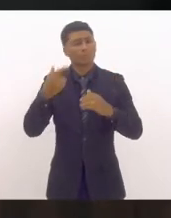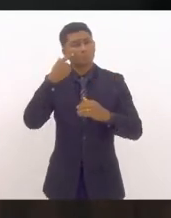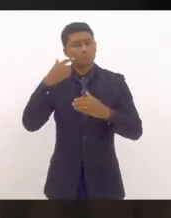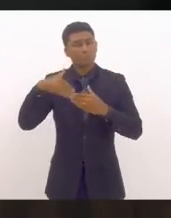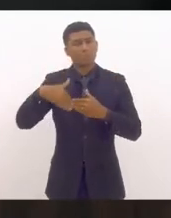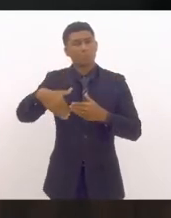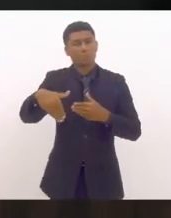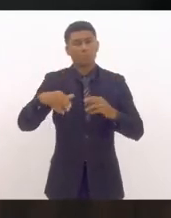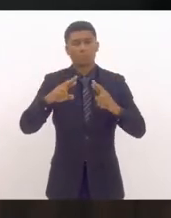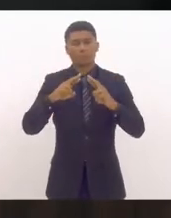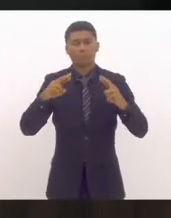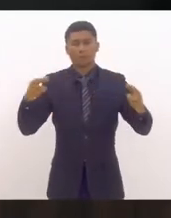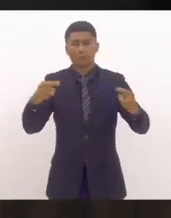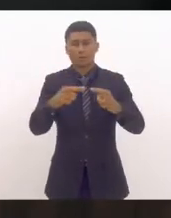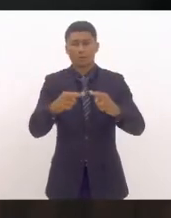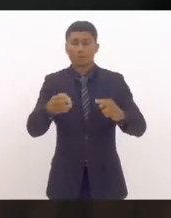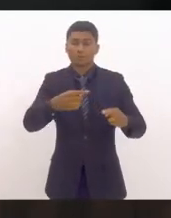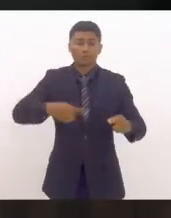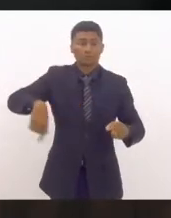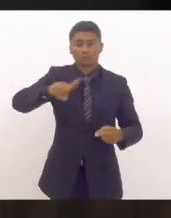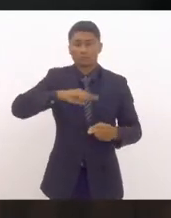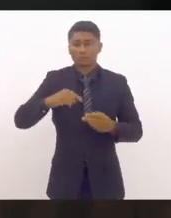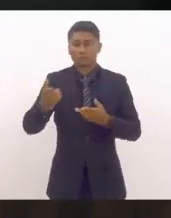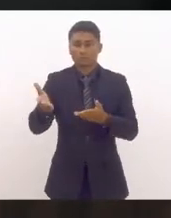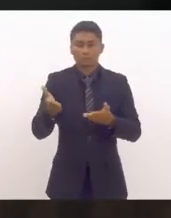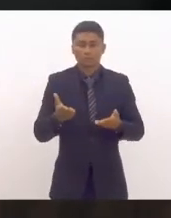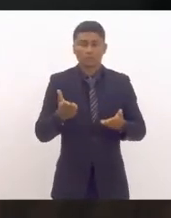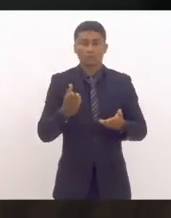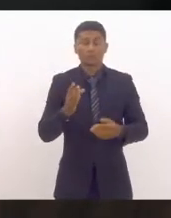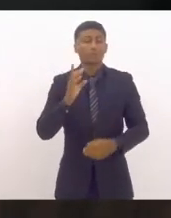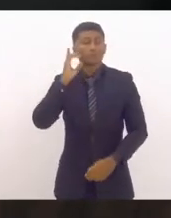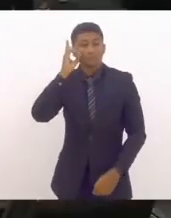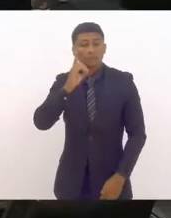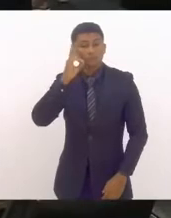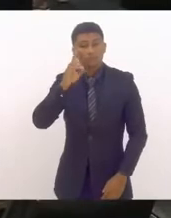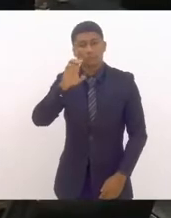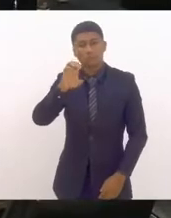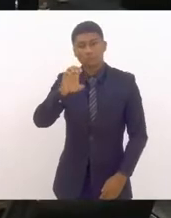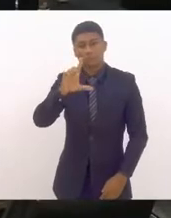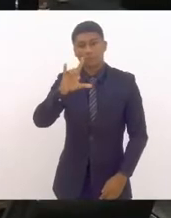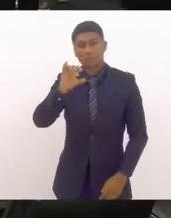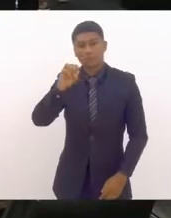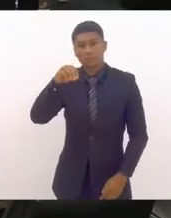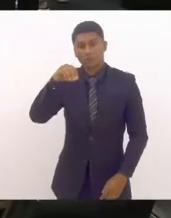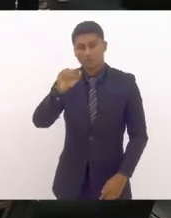e nós vamos convidar o deputado Eliomar para presidir.